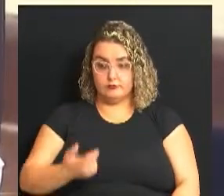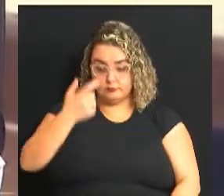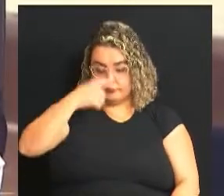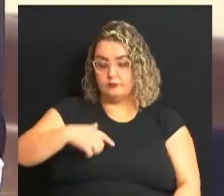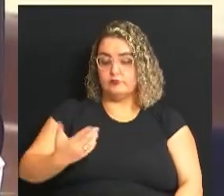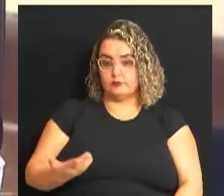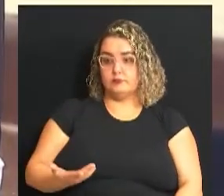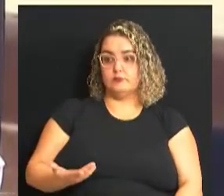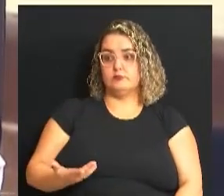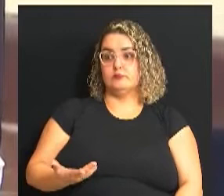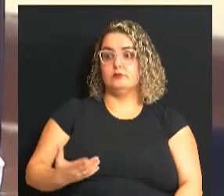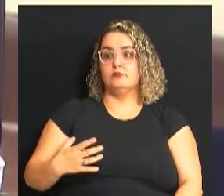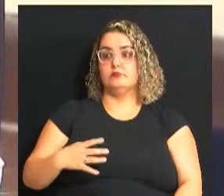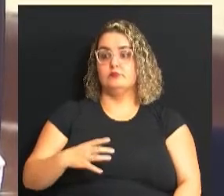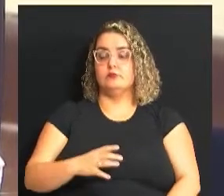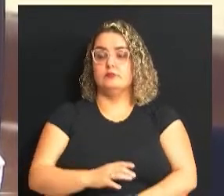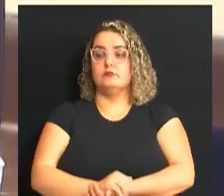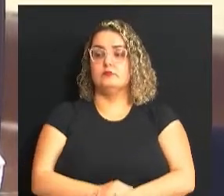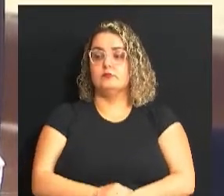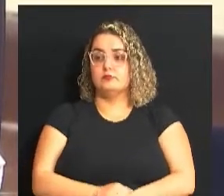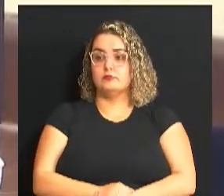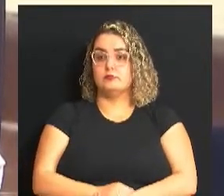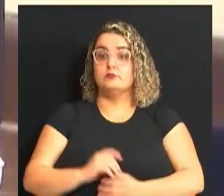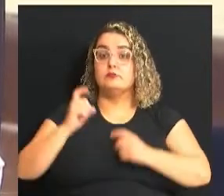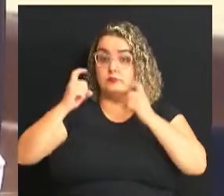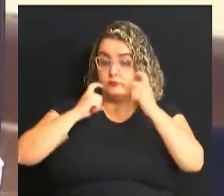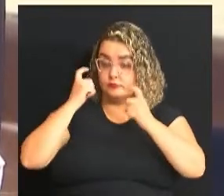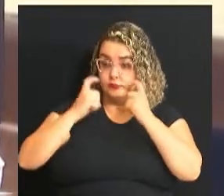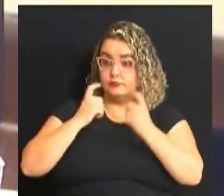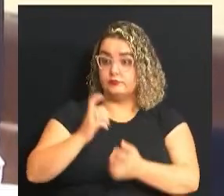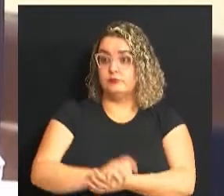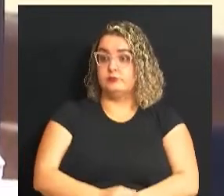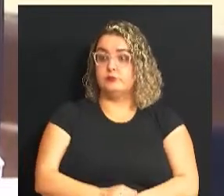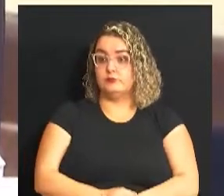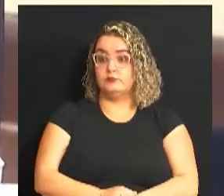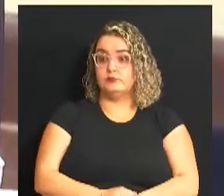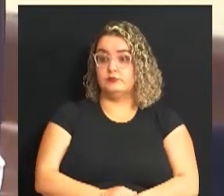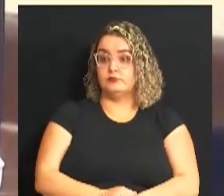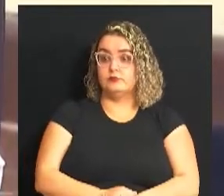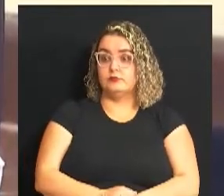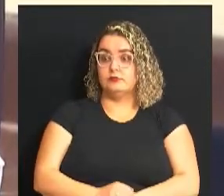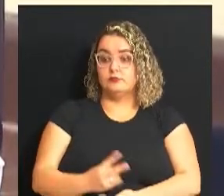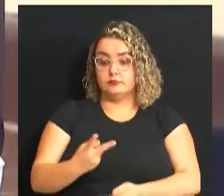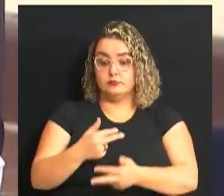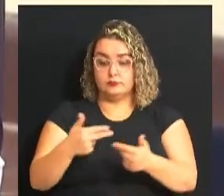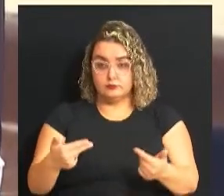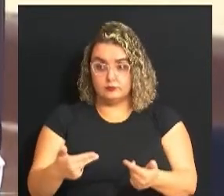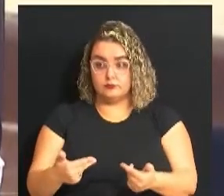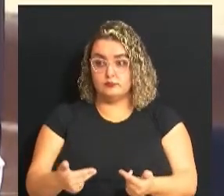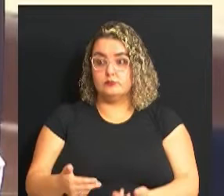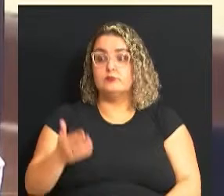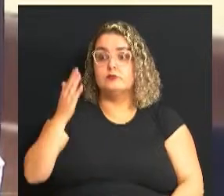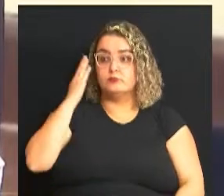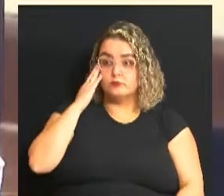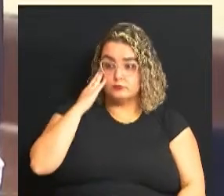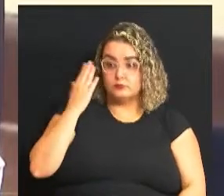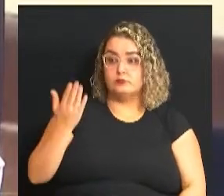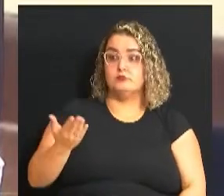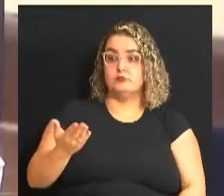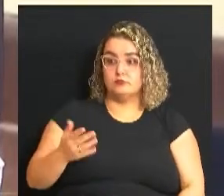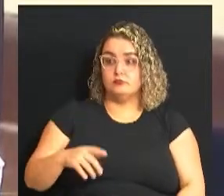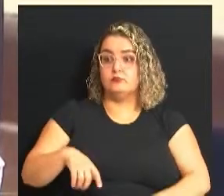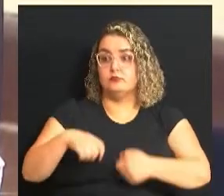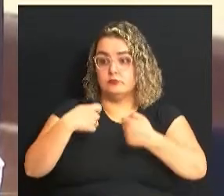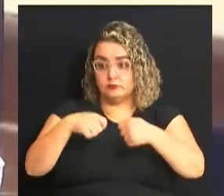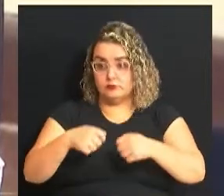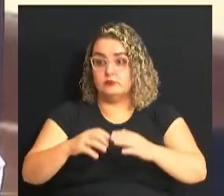muito, muito preocupada dos dois lados. Uma, porque a gente sabe que existe um déficit, uma necessidade